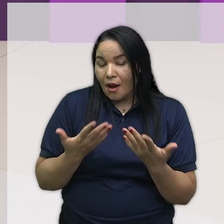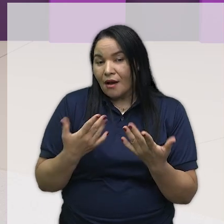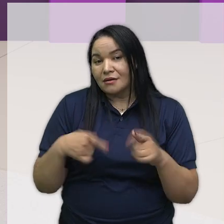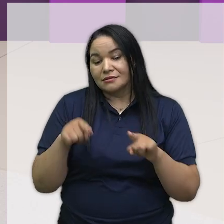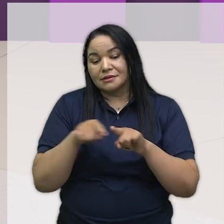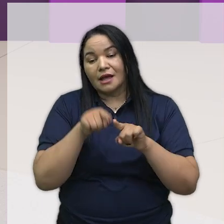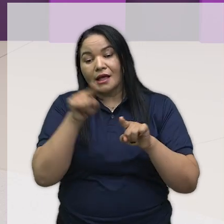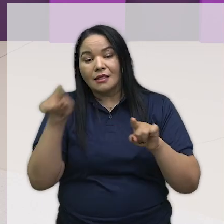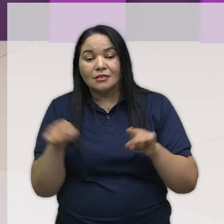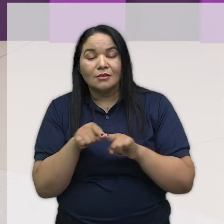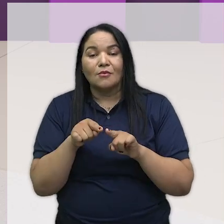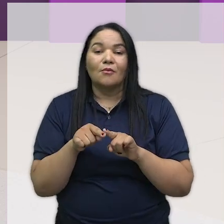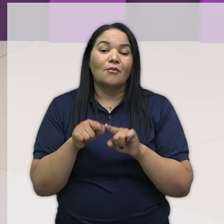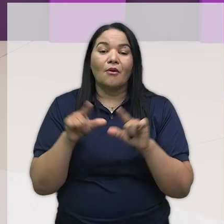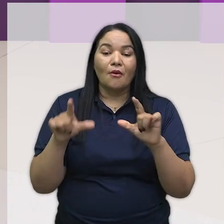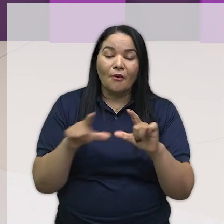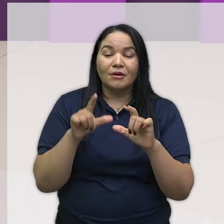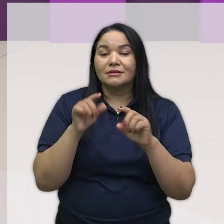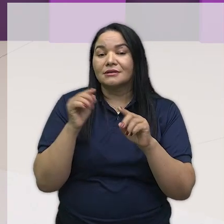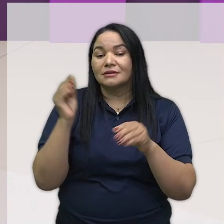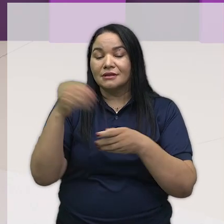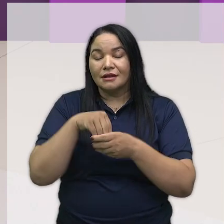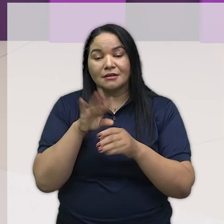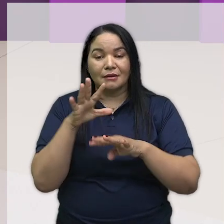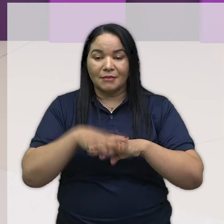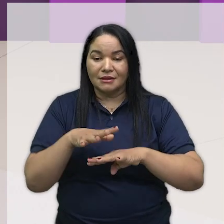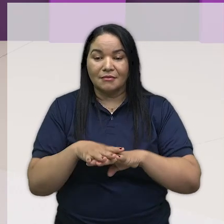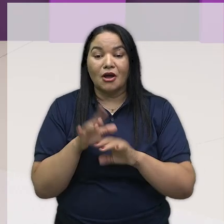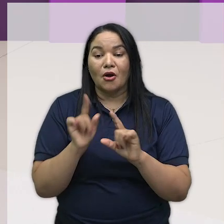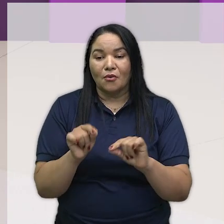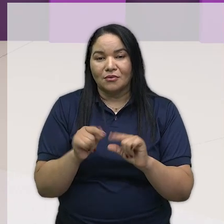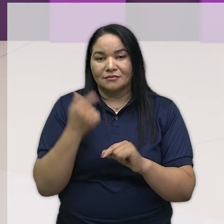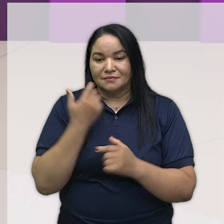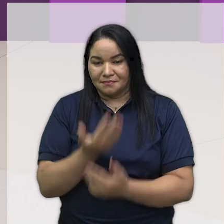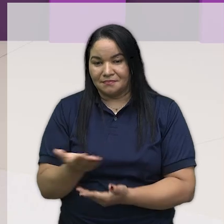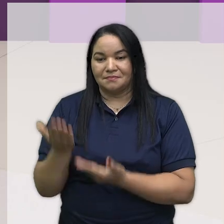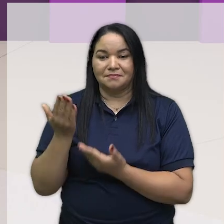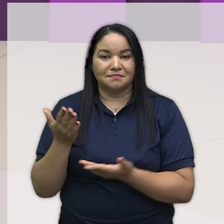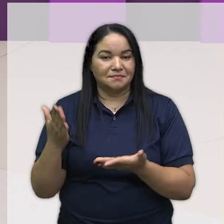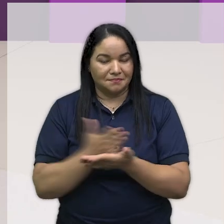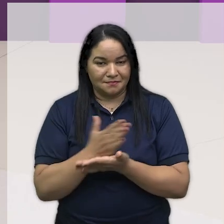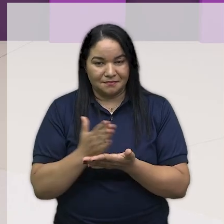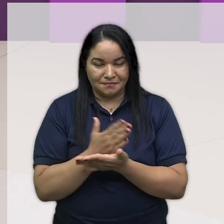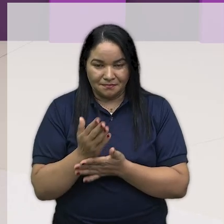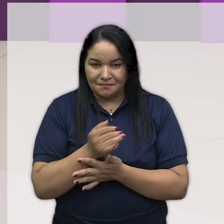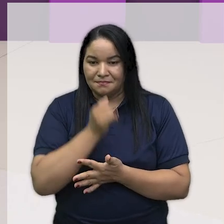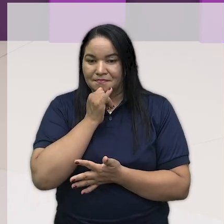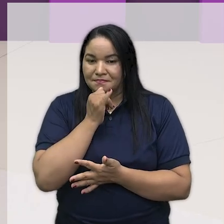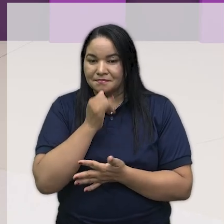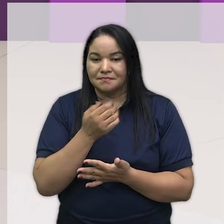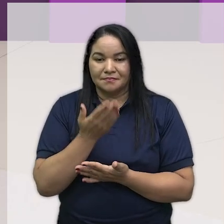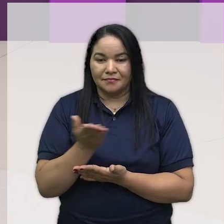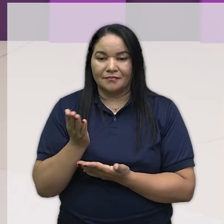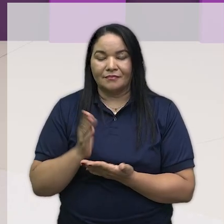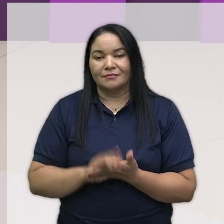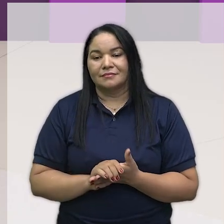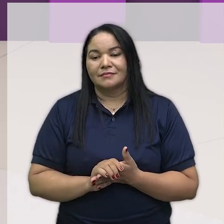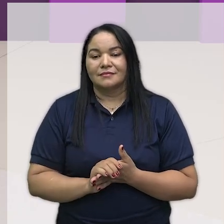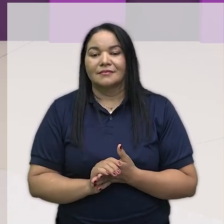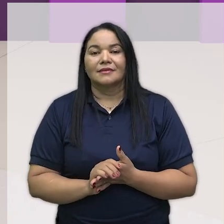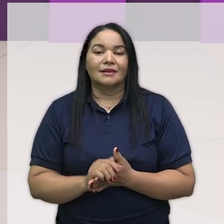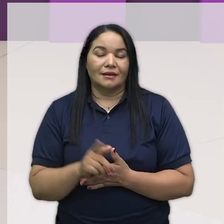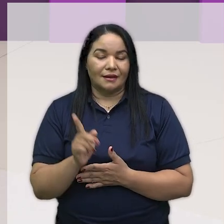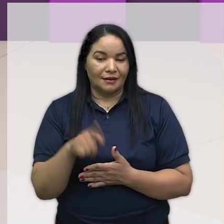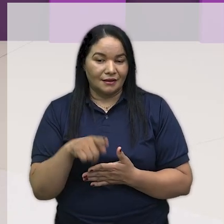corpos redondos aqui dentro da nossa matemática. Então observe aí alguns exemplos de corpos redondos, né? Que é